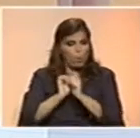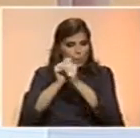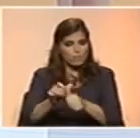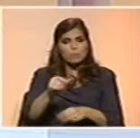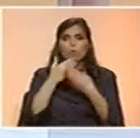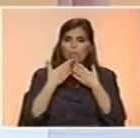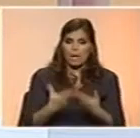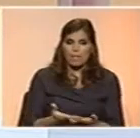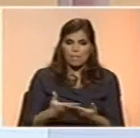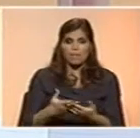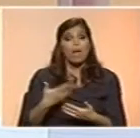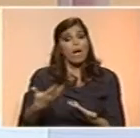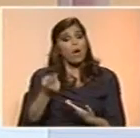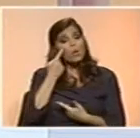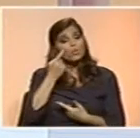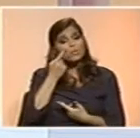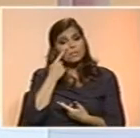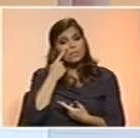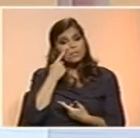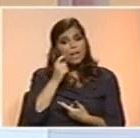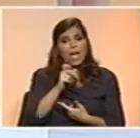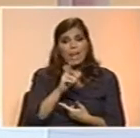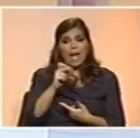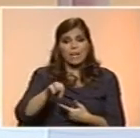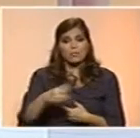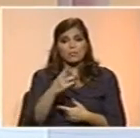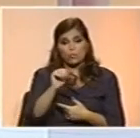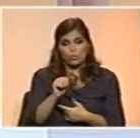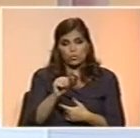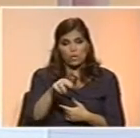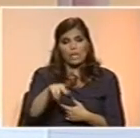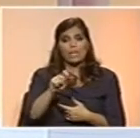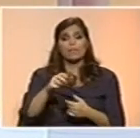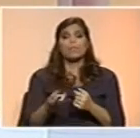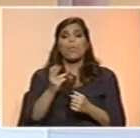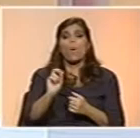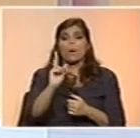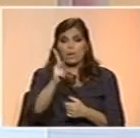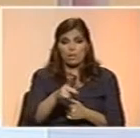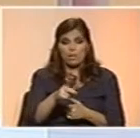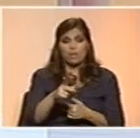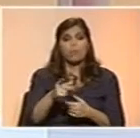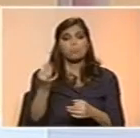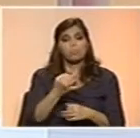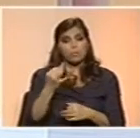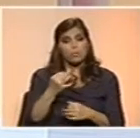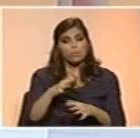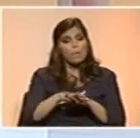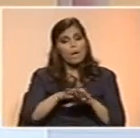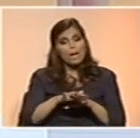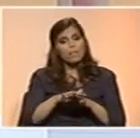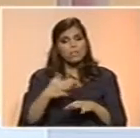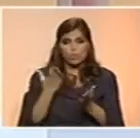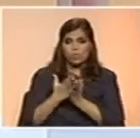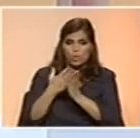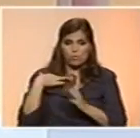Muito obrigada. Vamos agora conhecer a Erasmus Student Network Porto, uma rede de estudantes voluntários que ajuda